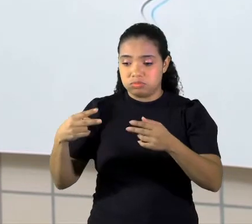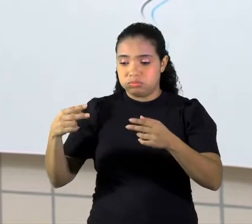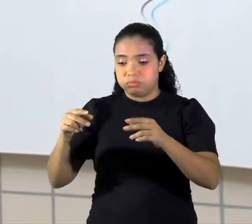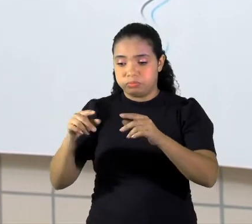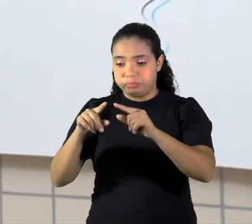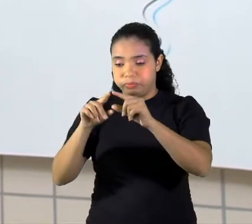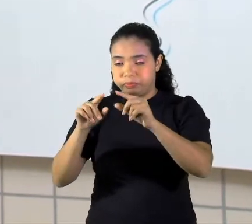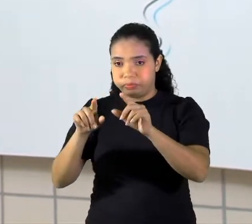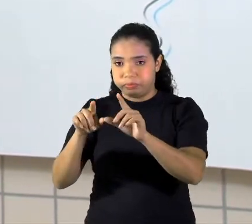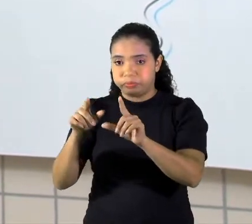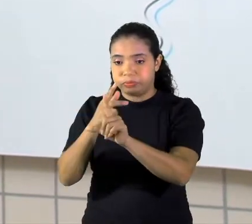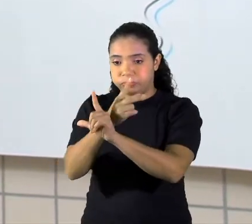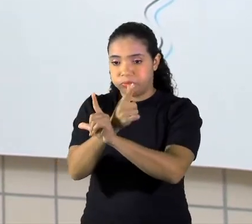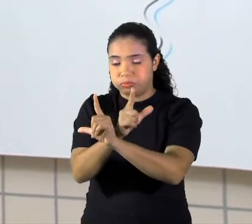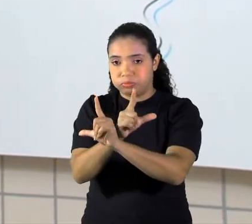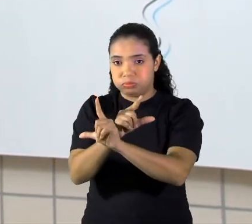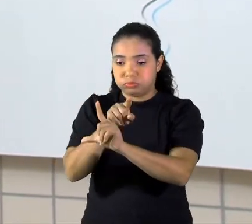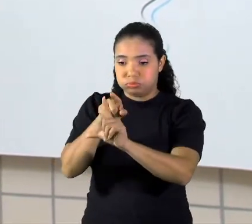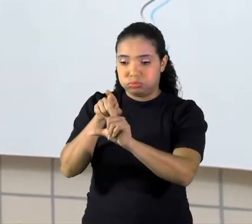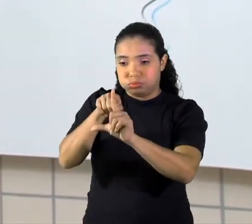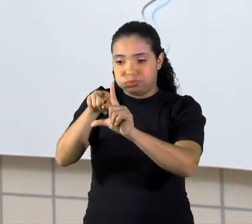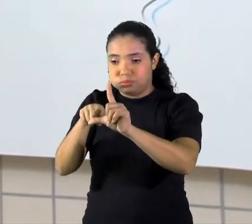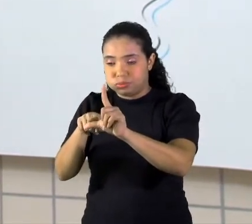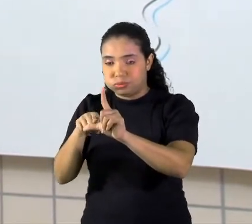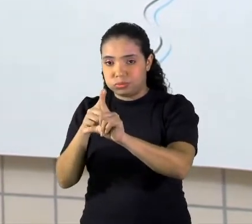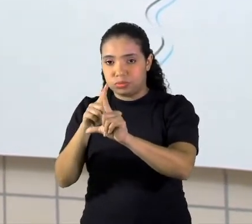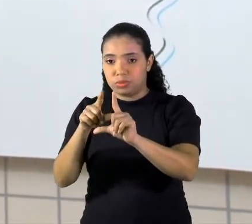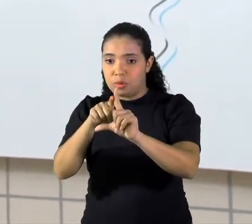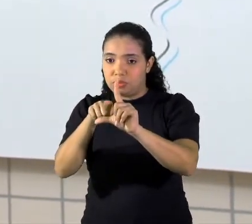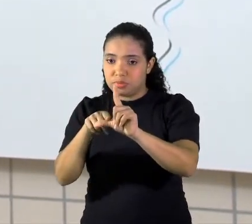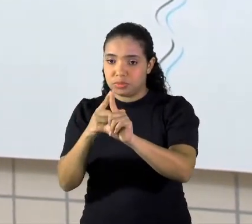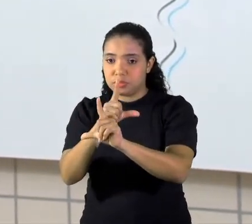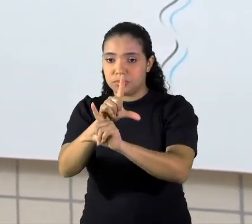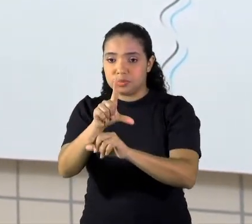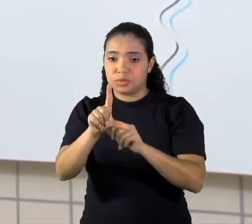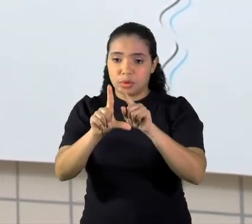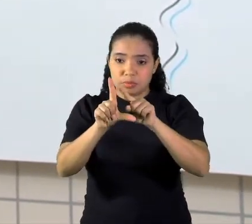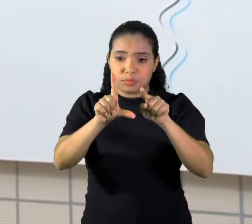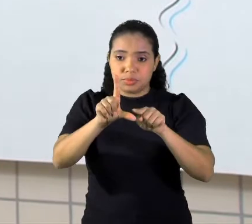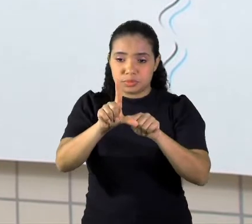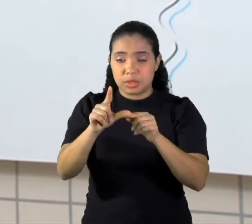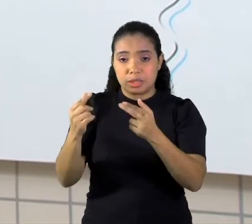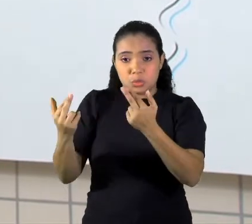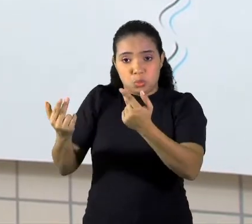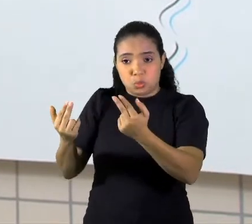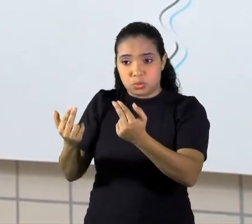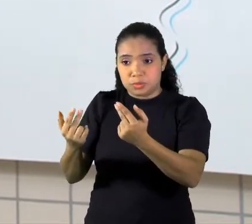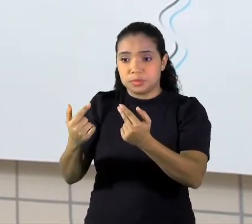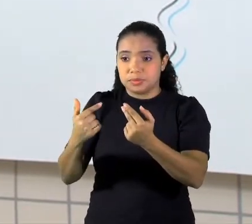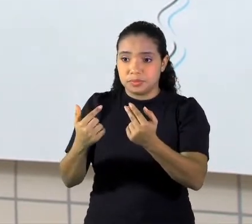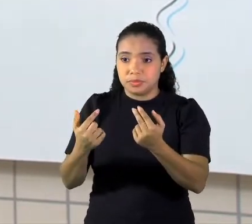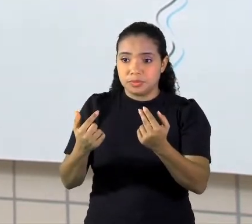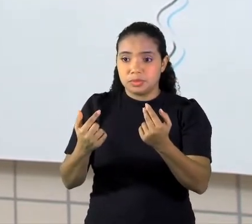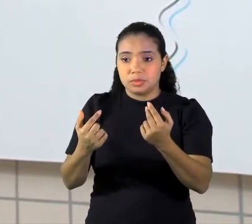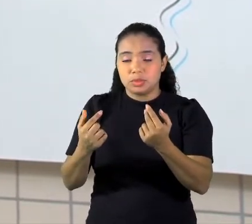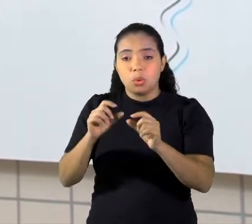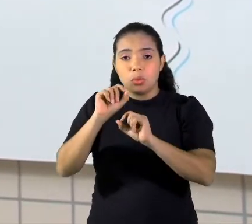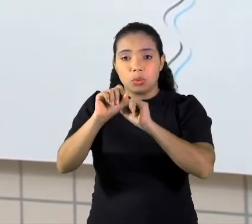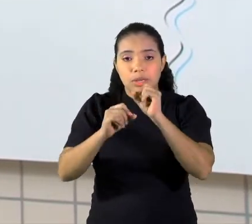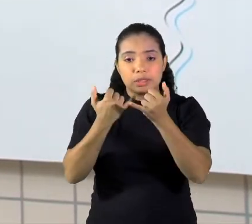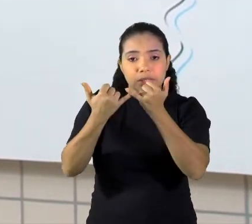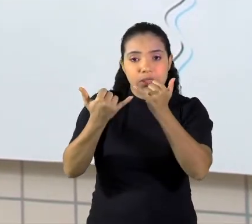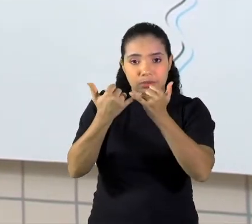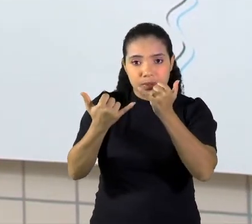significa que esse terceiro ângulo equivale ao terceiro do outro, o que garante a semelhança